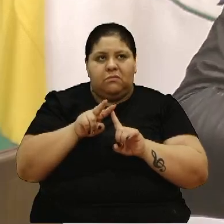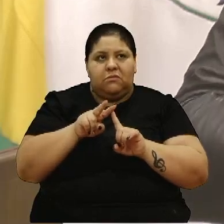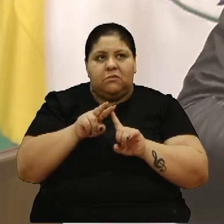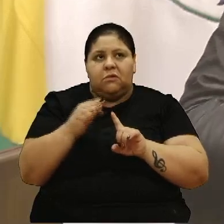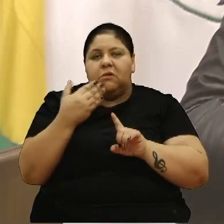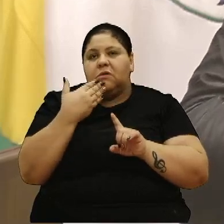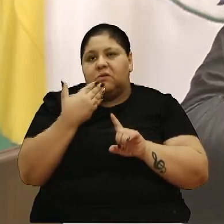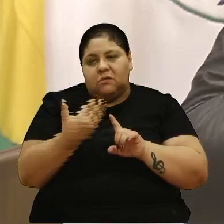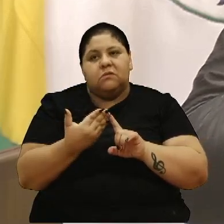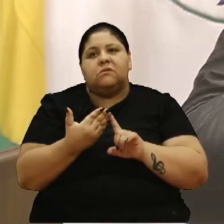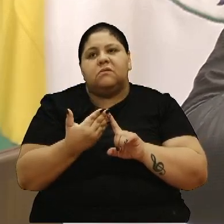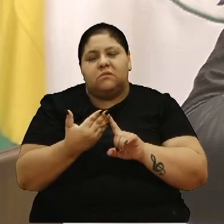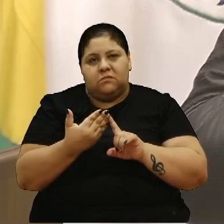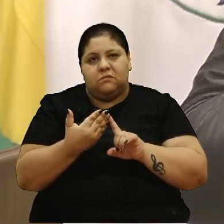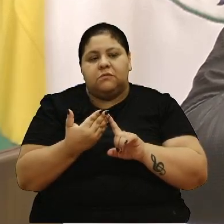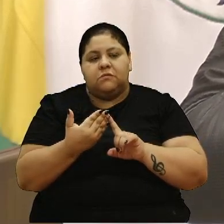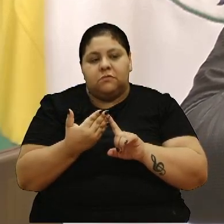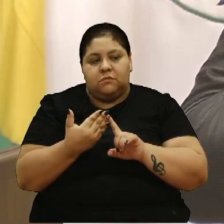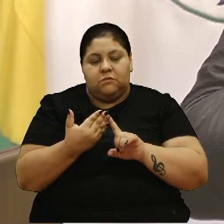pedido...